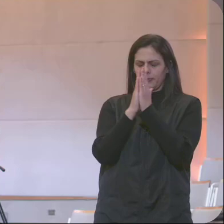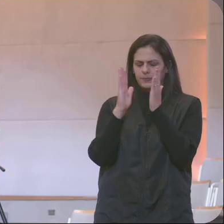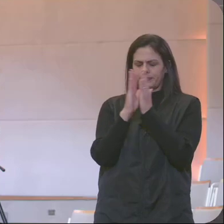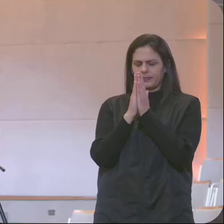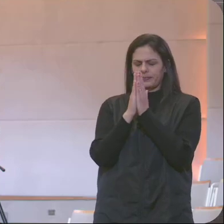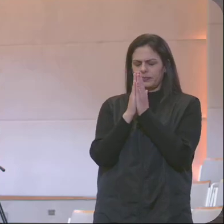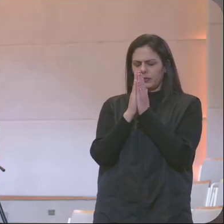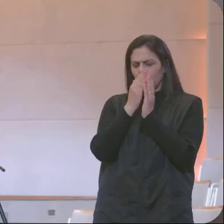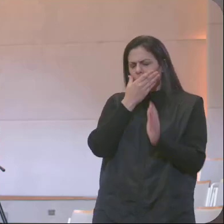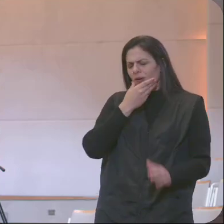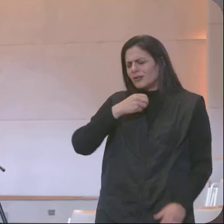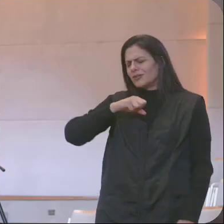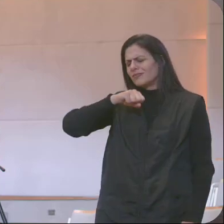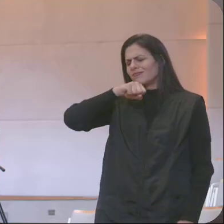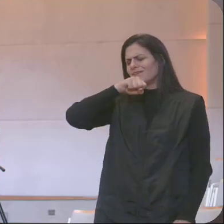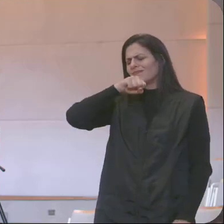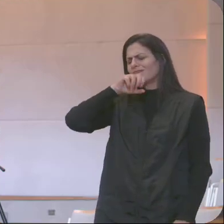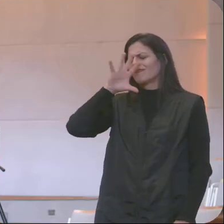Pai amado,